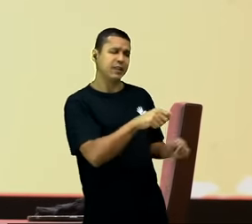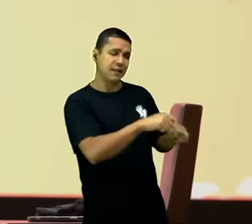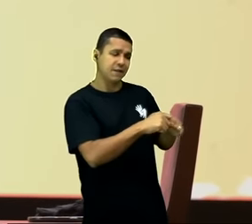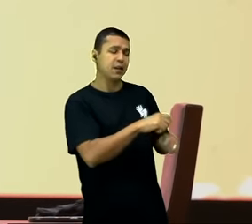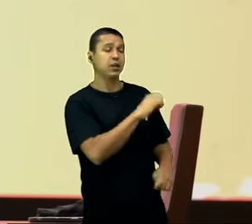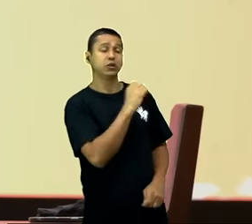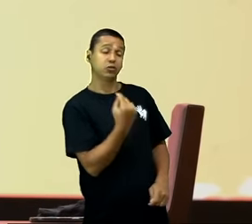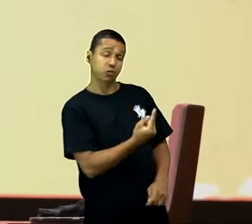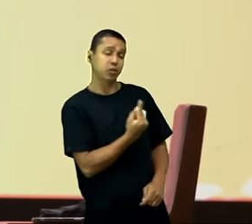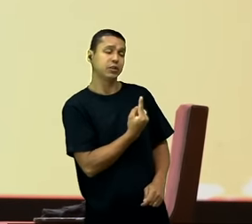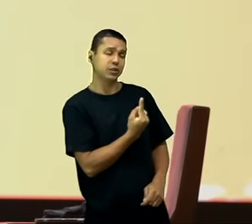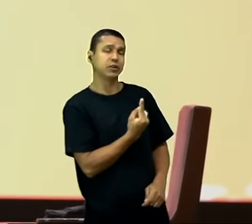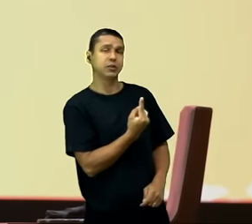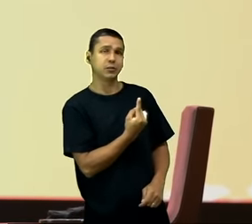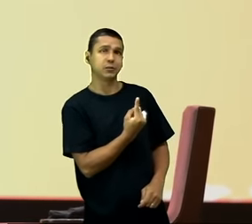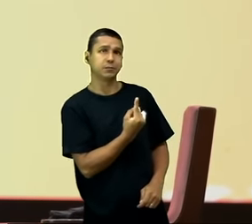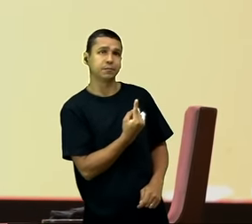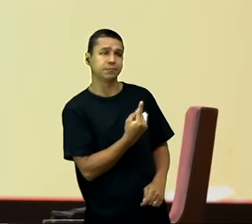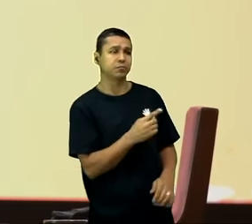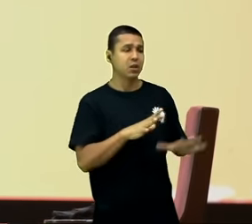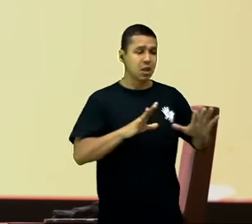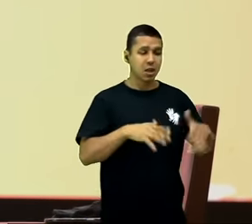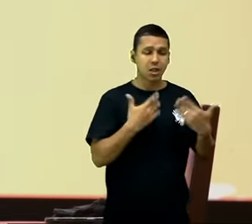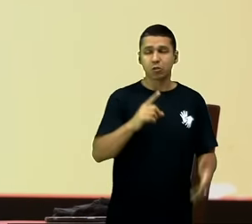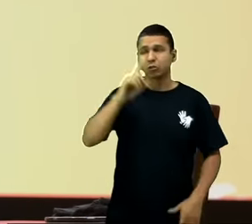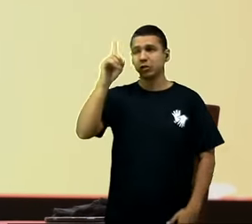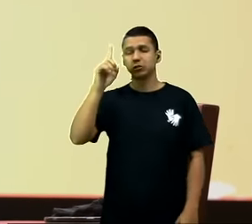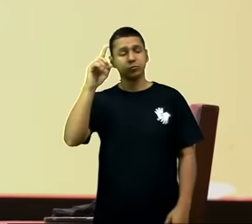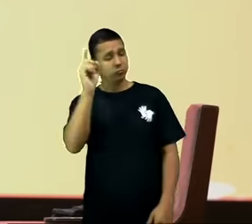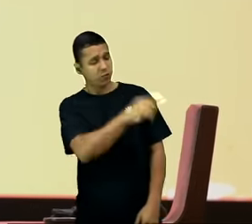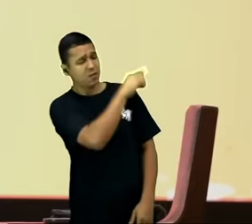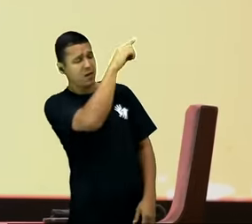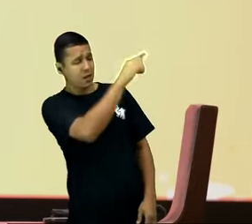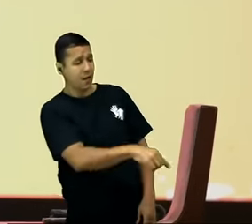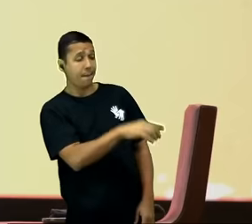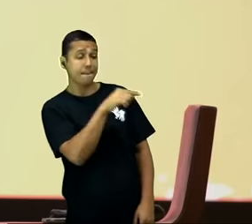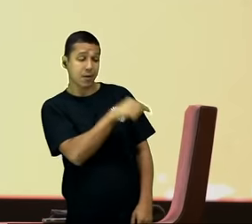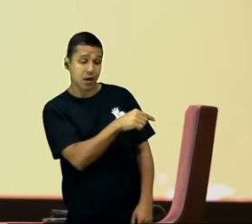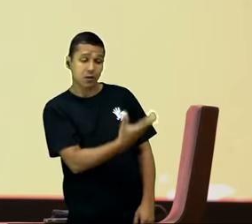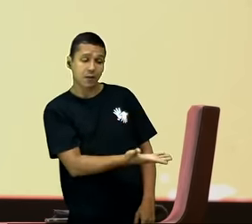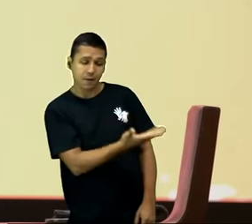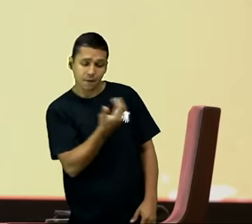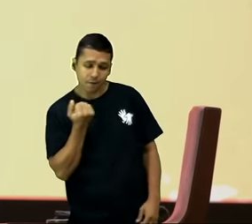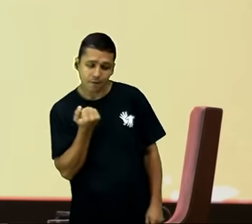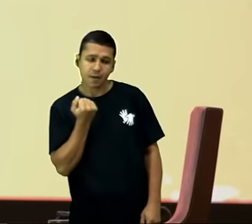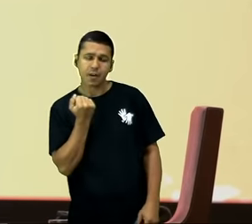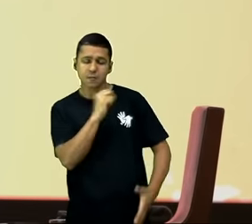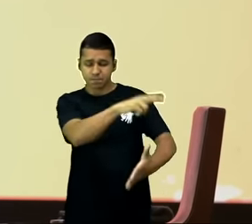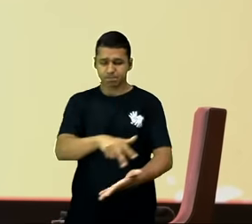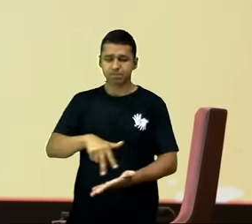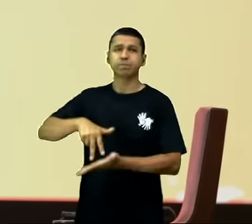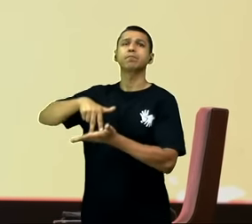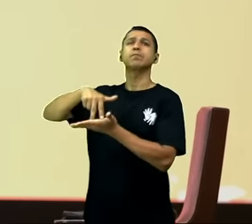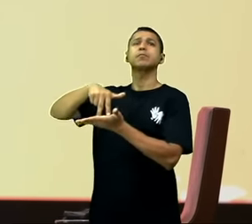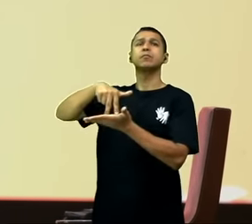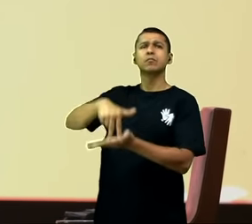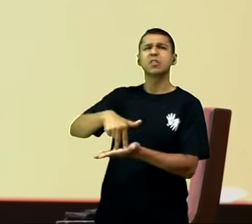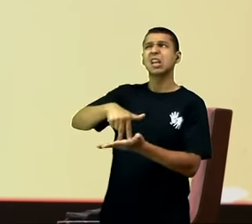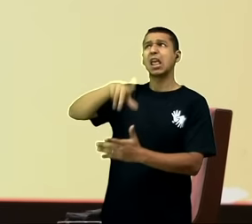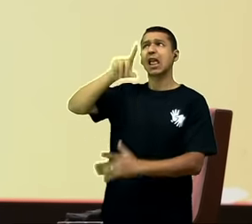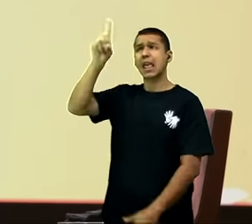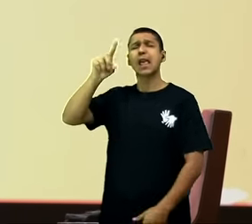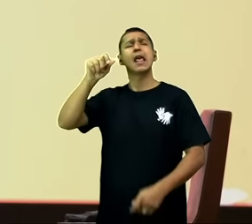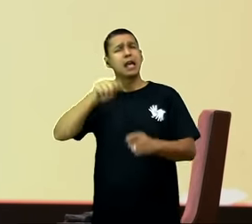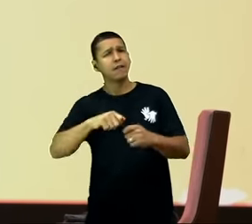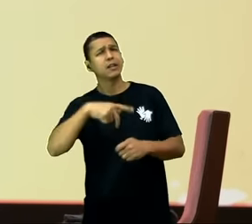do teu jeito. Deus está dizendo: eu estou aniquilando o que tem que ser aniquilado, para levantar aquilo que tem que ser levantado. Quem vai fazer na tua vida sou